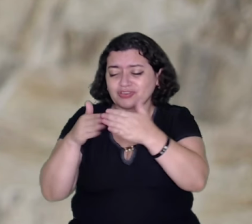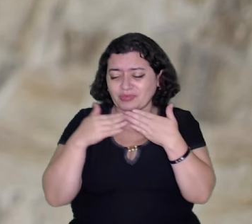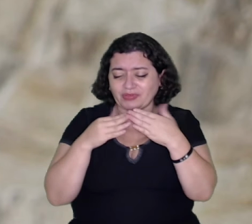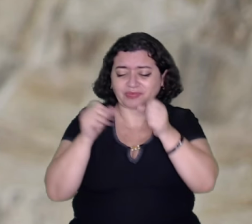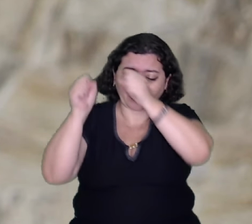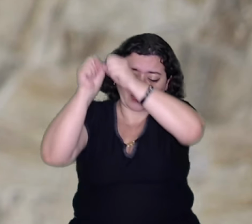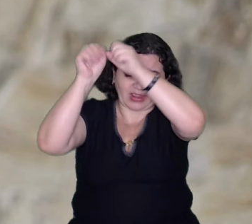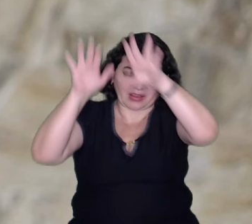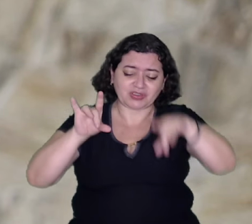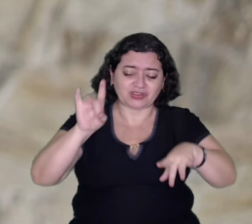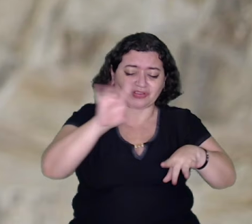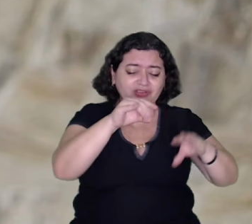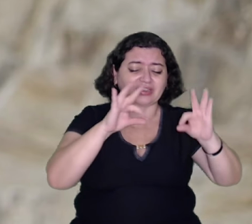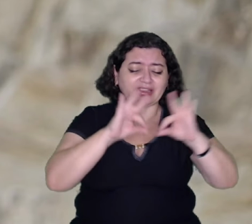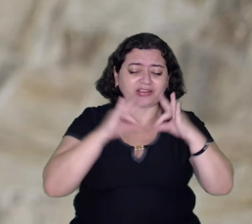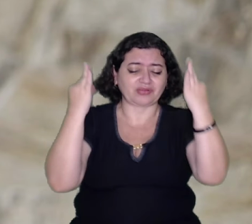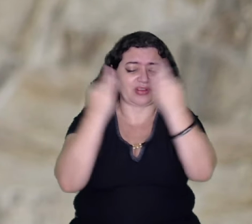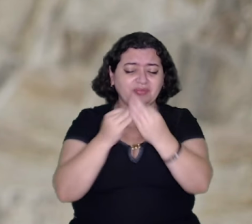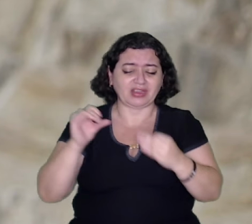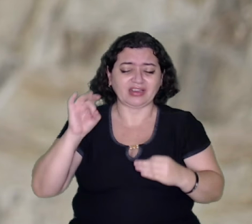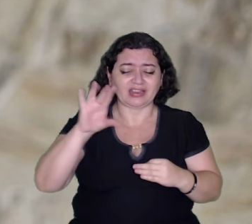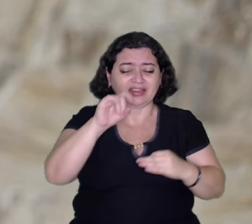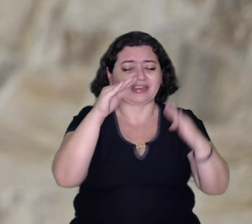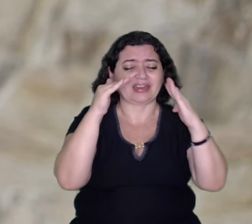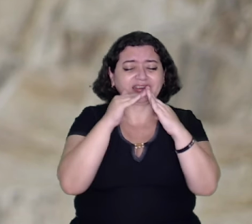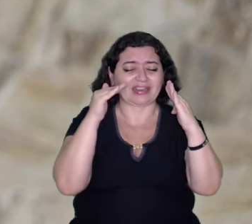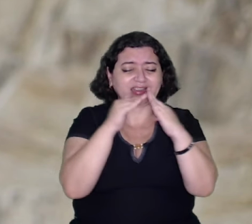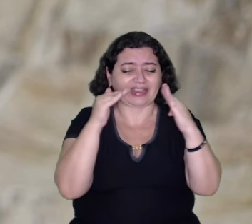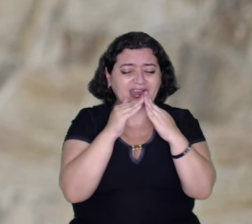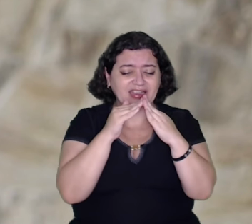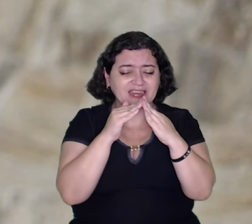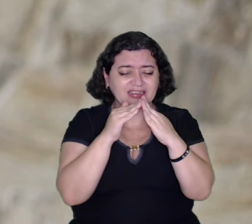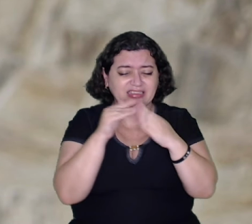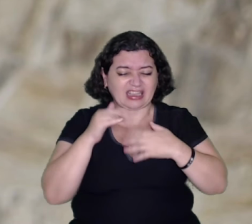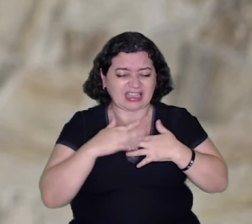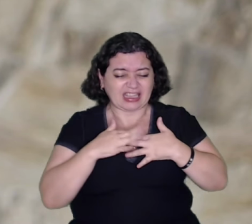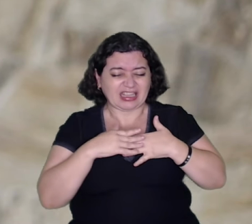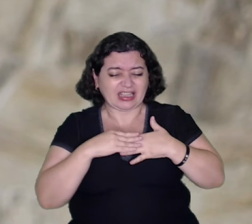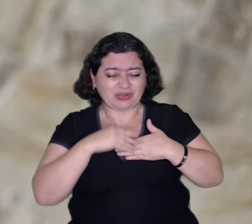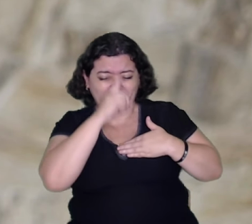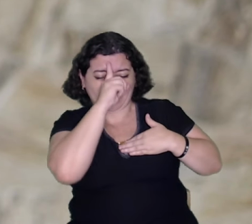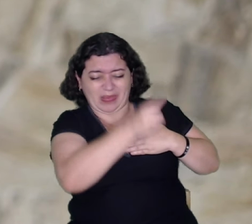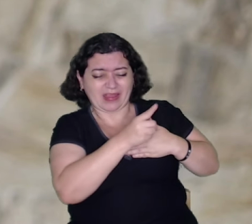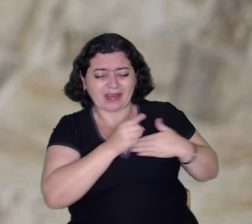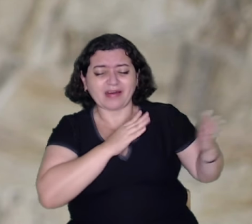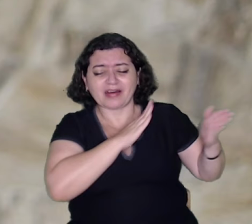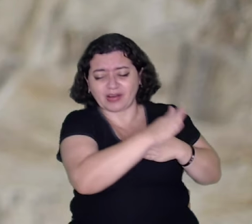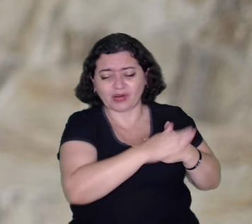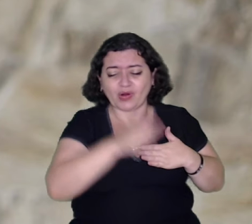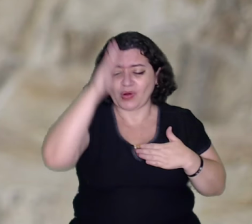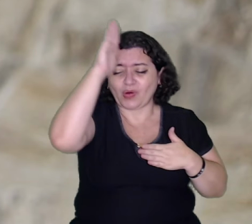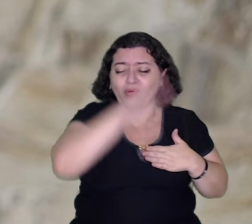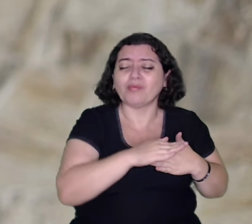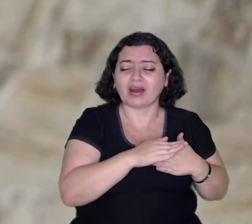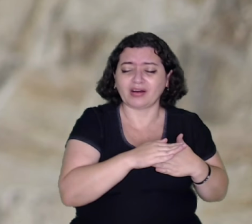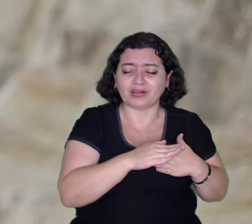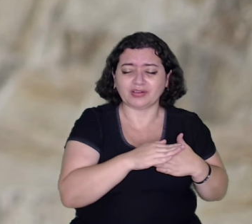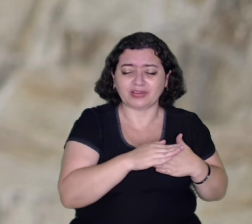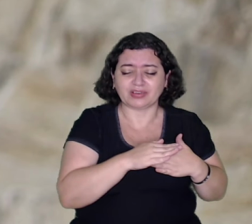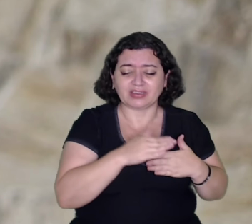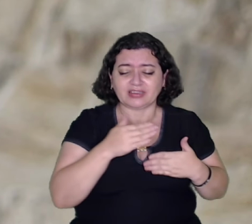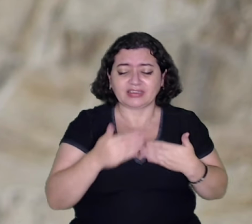Senhor, cada família, cada lar, Senhor. Repreende a enfermidade, a doença, meu Pai, o mal, ó Deus, sirvam